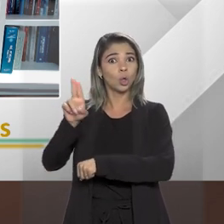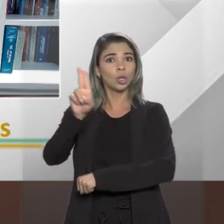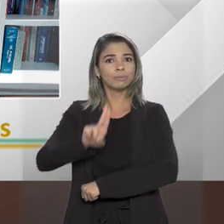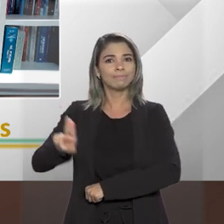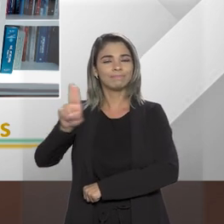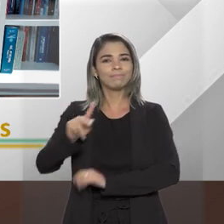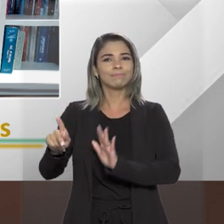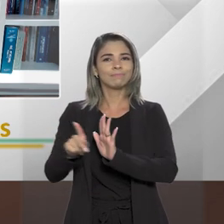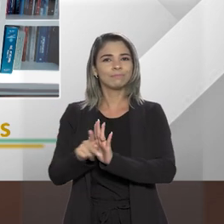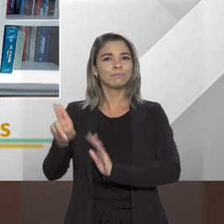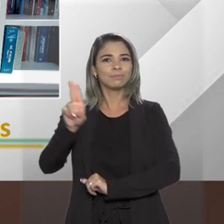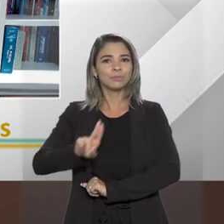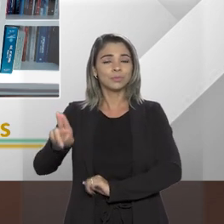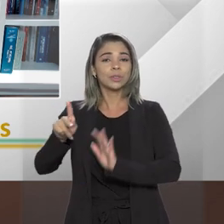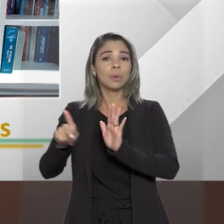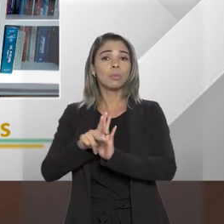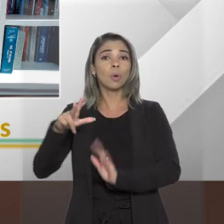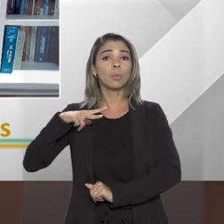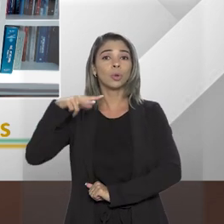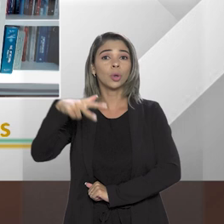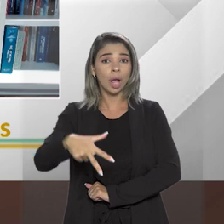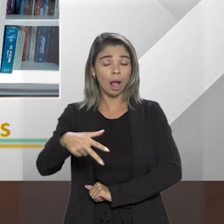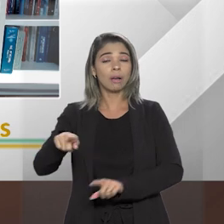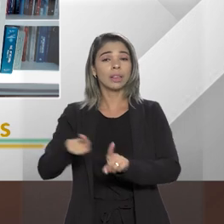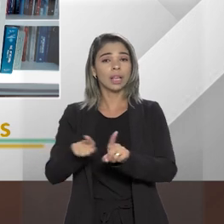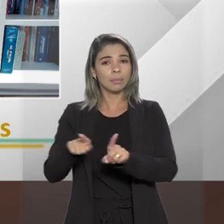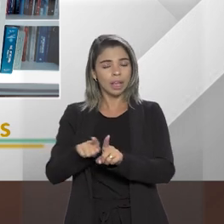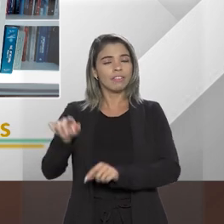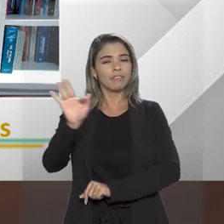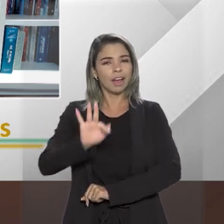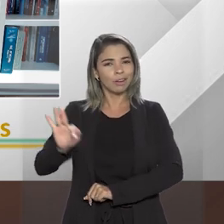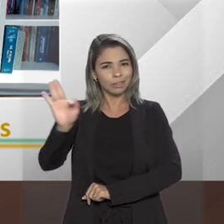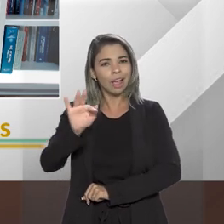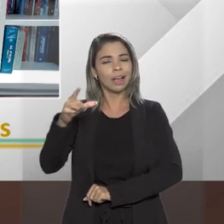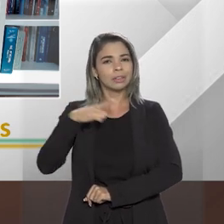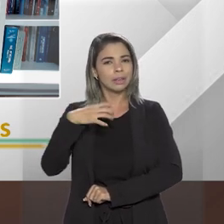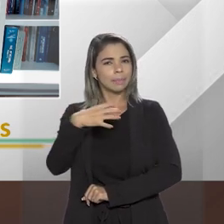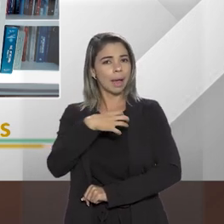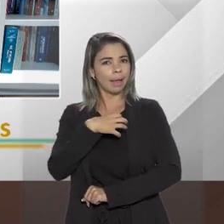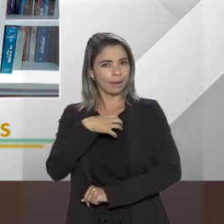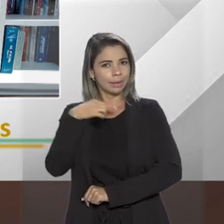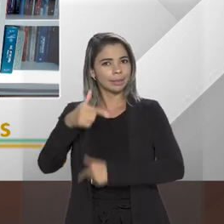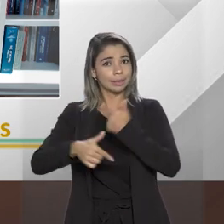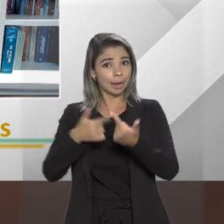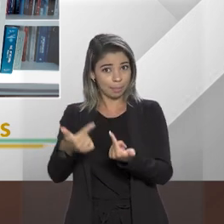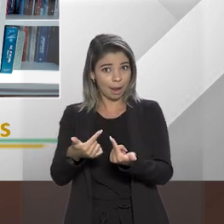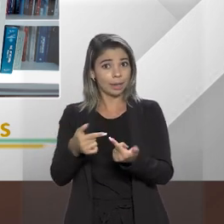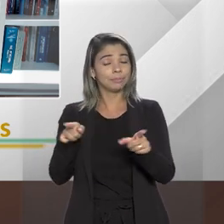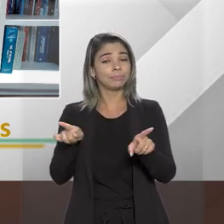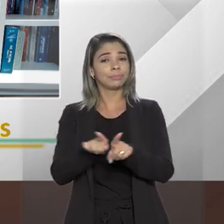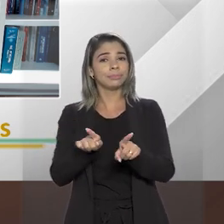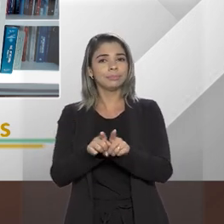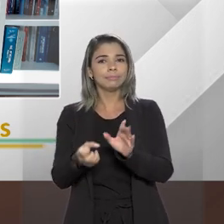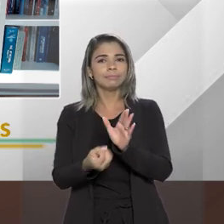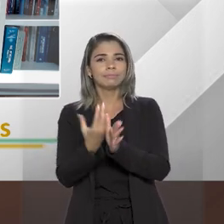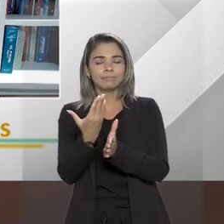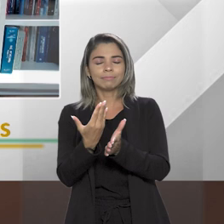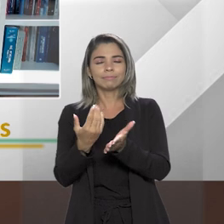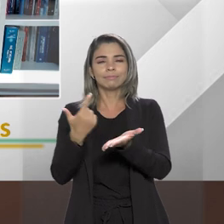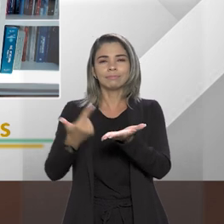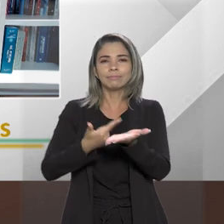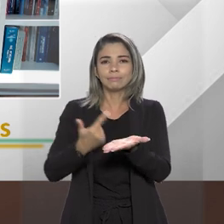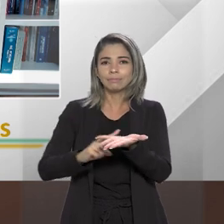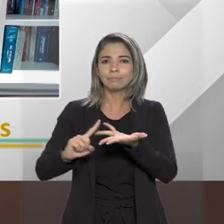de Lisboa, diretor da Faculdade Baiana de Direito, professor titular da Universidade Federal da Bahia e autor de livros jurídicos,